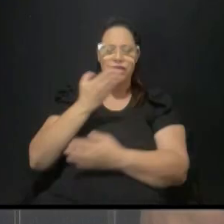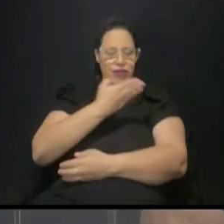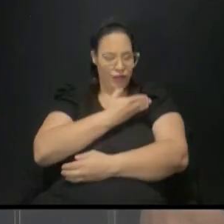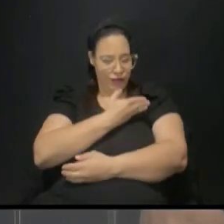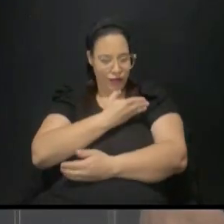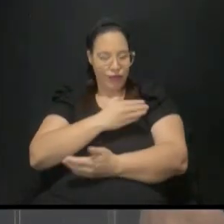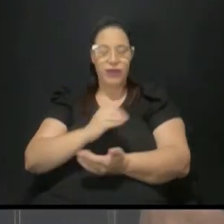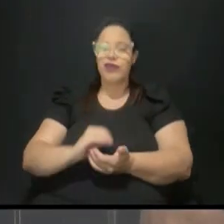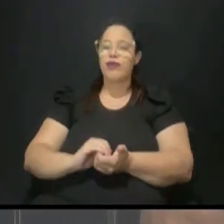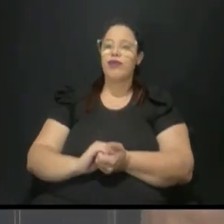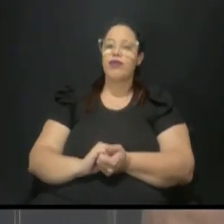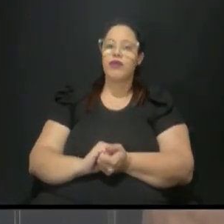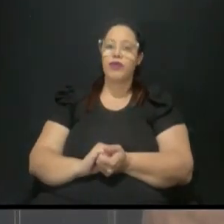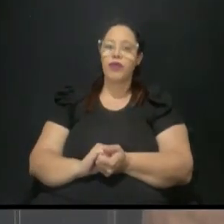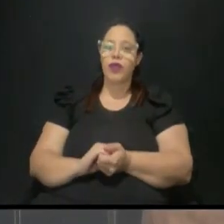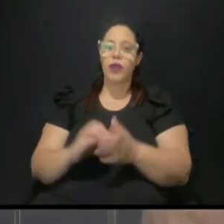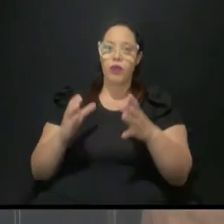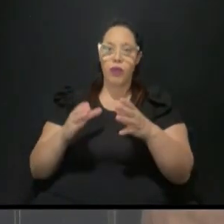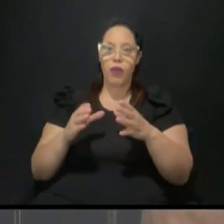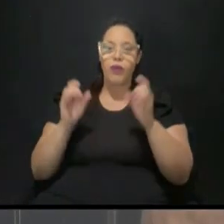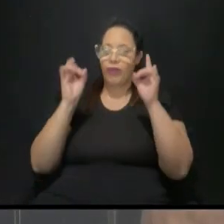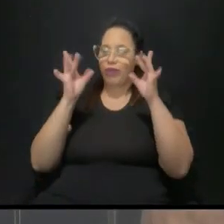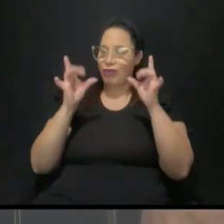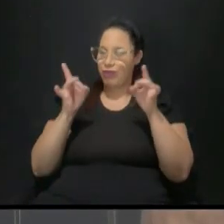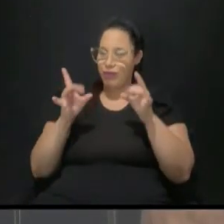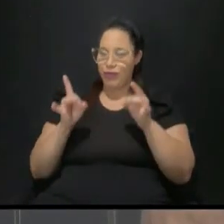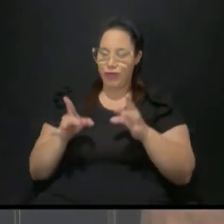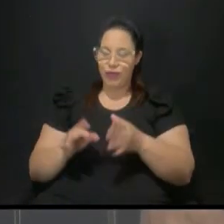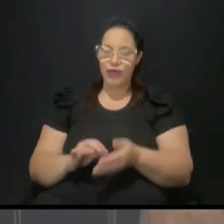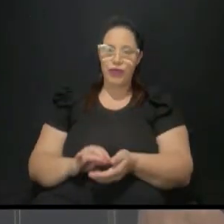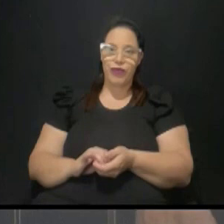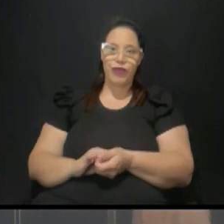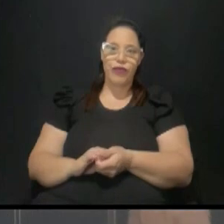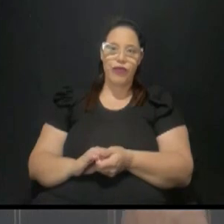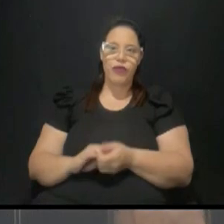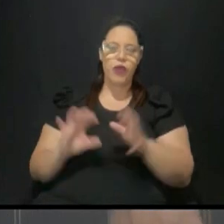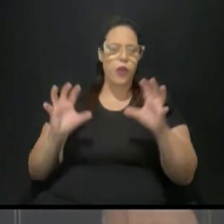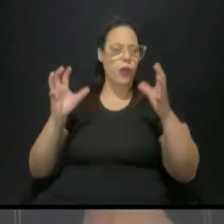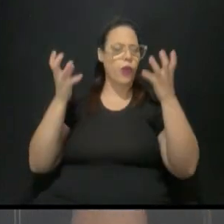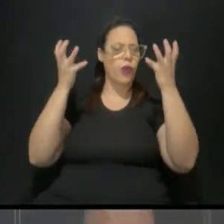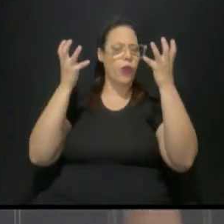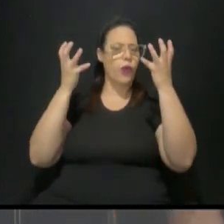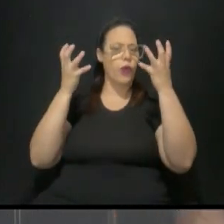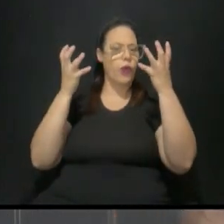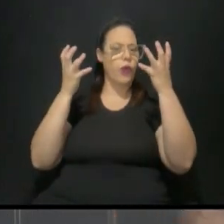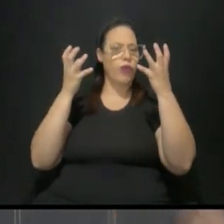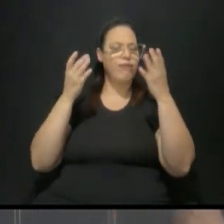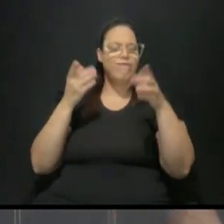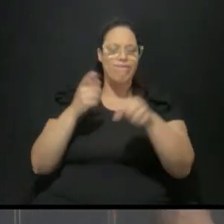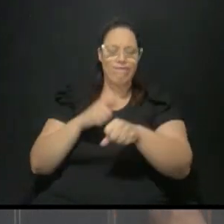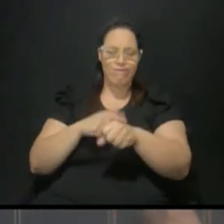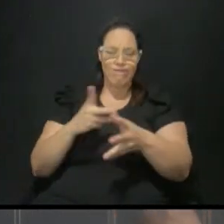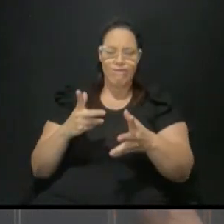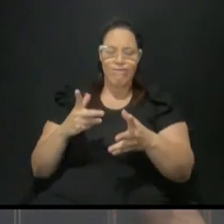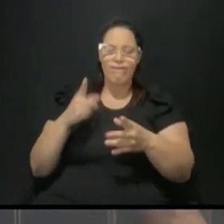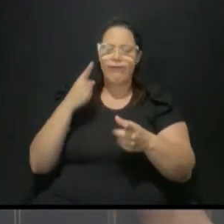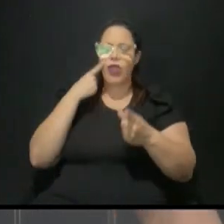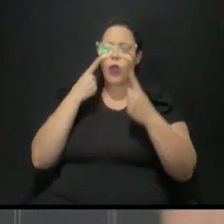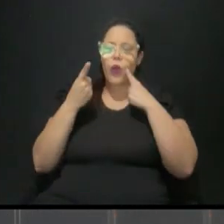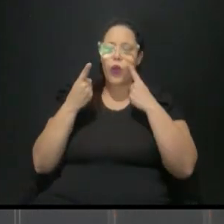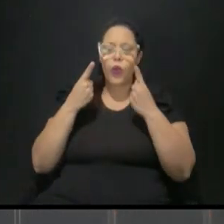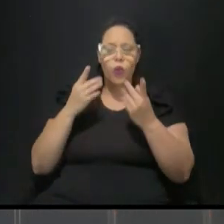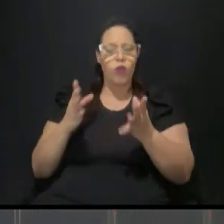um momento muito especial, é um evento, né, neste momento com uma visibilidade